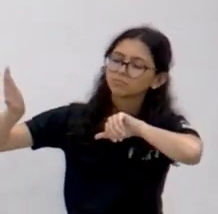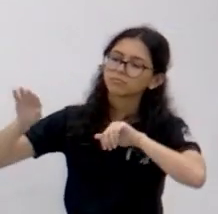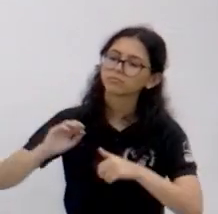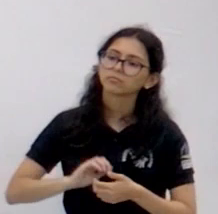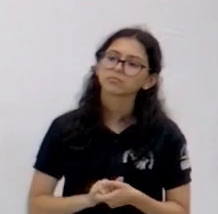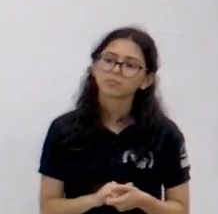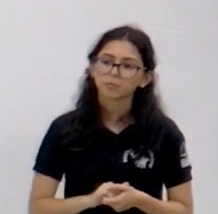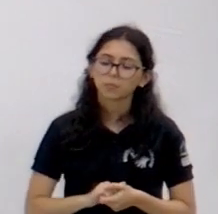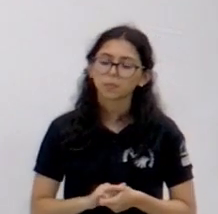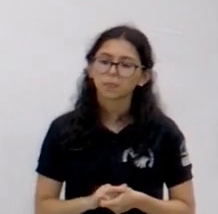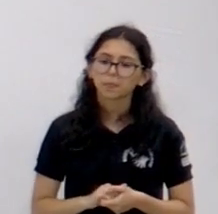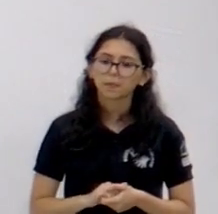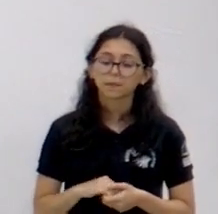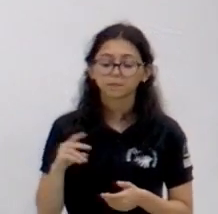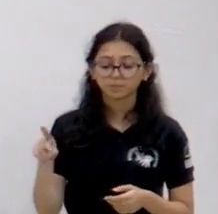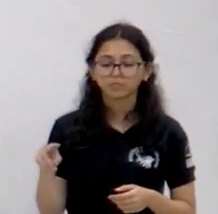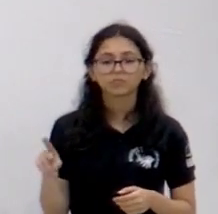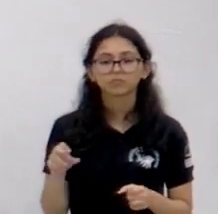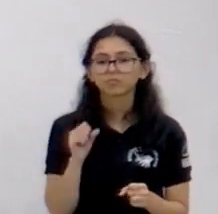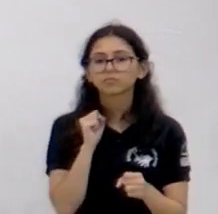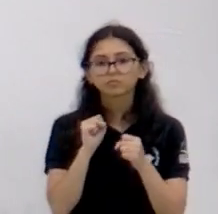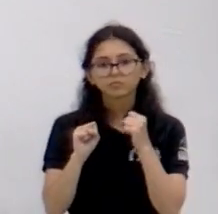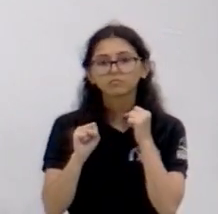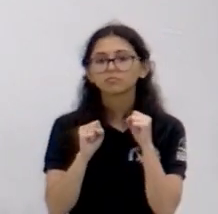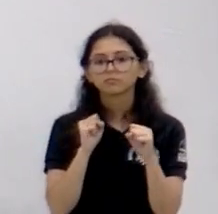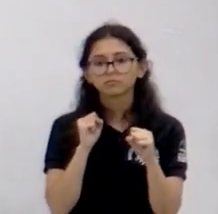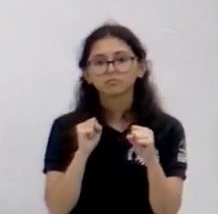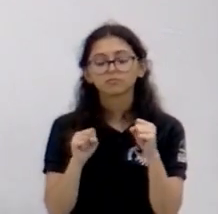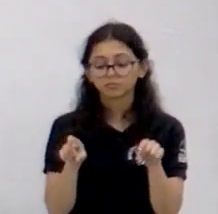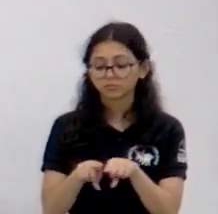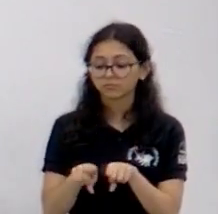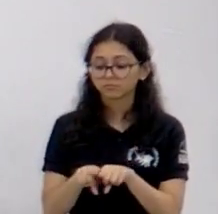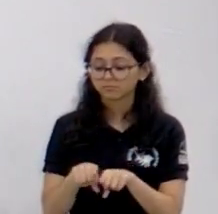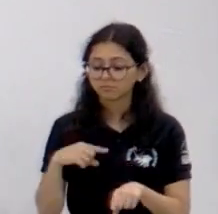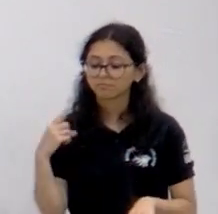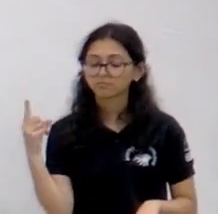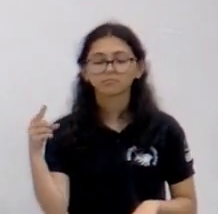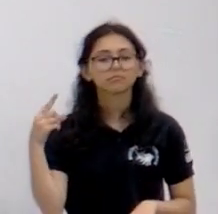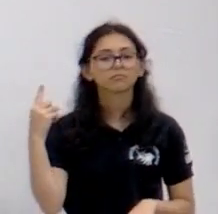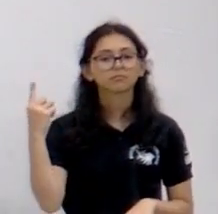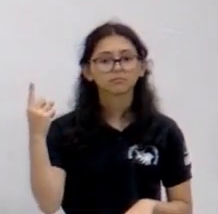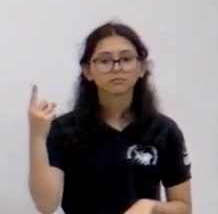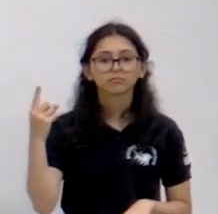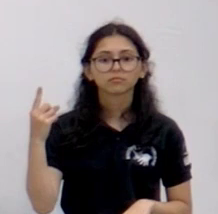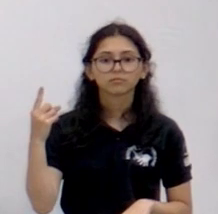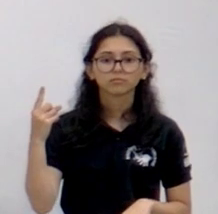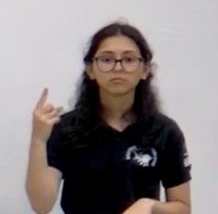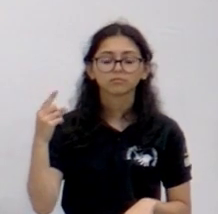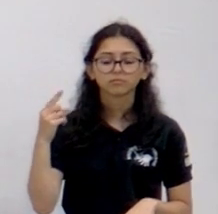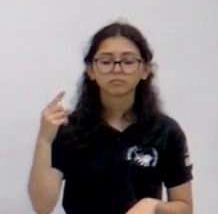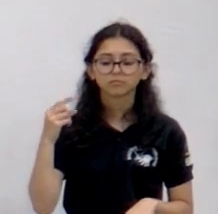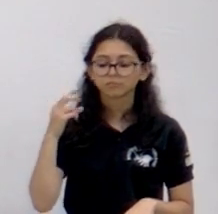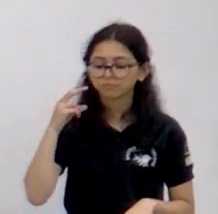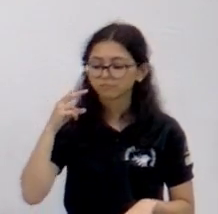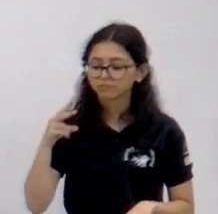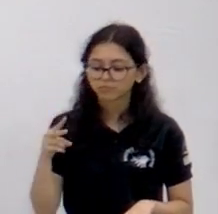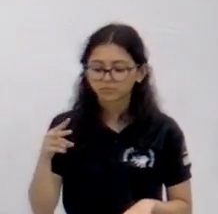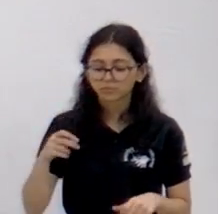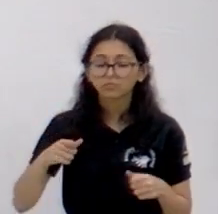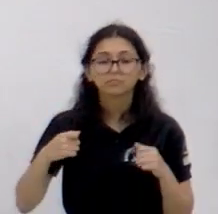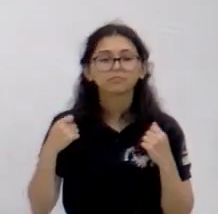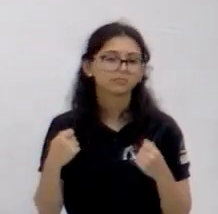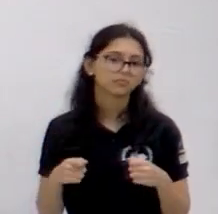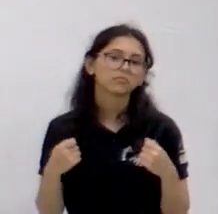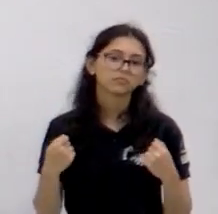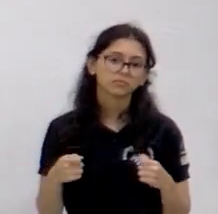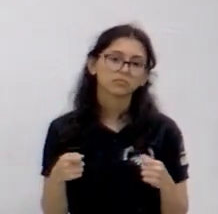No mesmo salmo, o mesmo salmista reconhece a necessidade de glorificar a Deus,